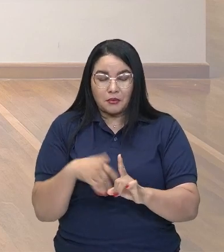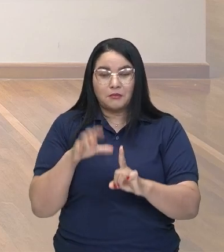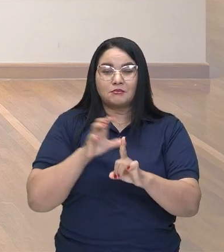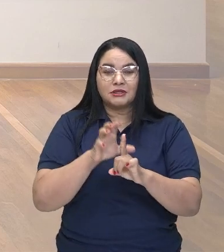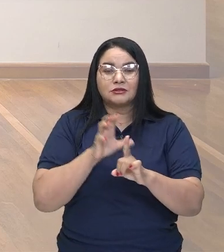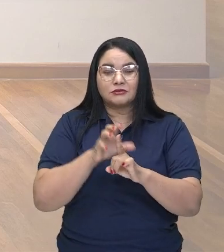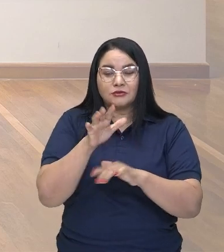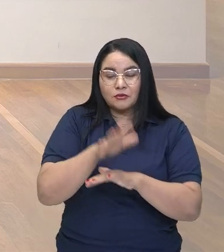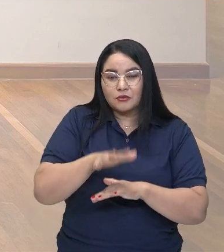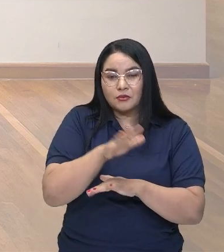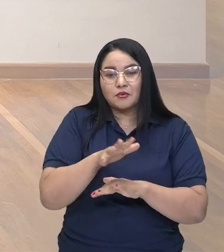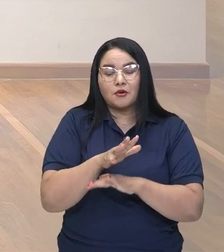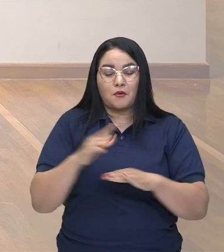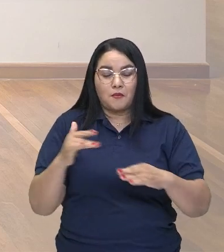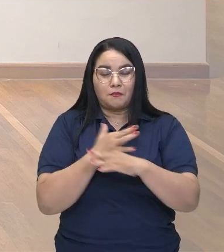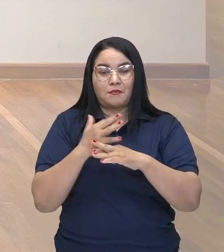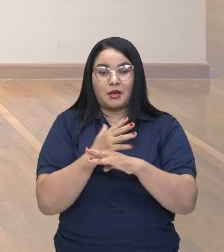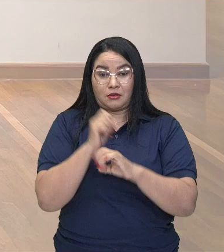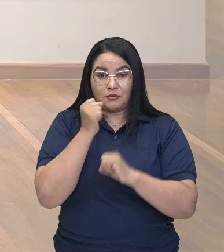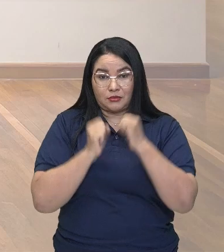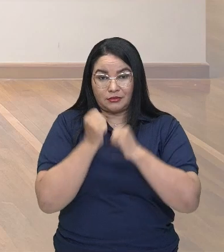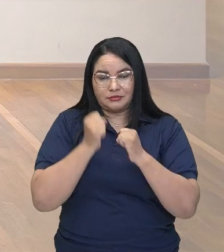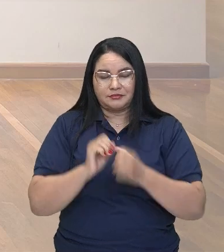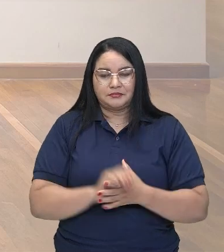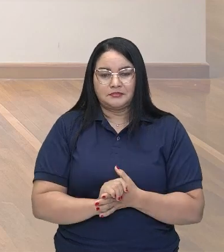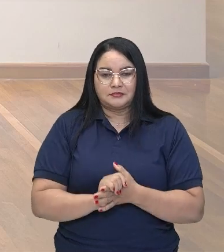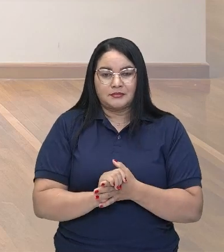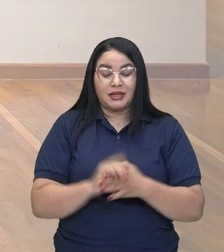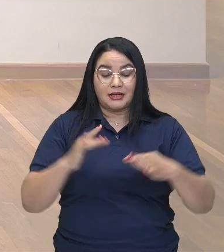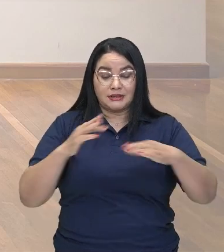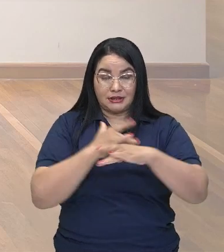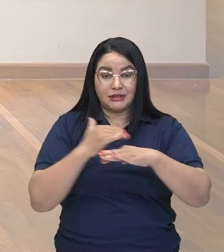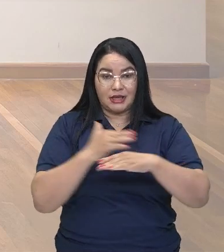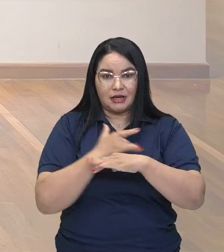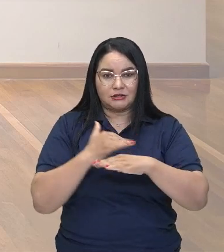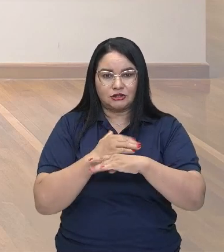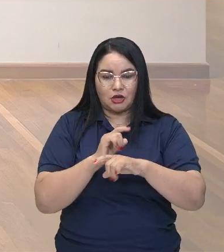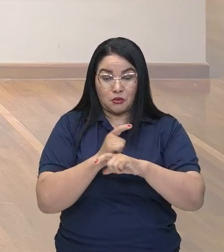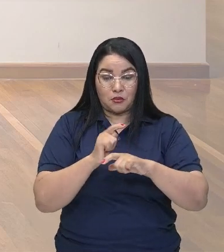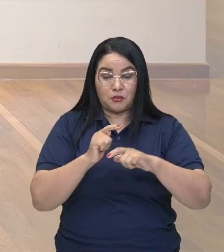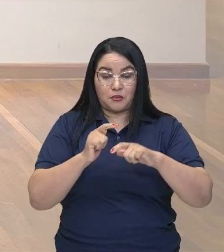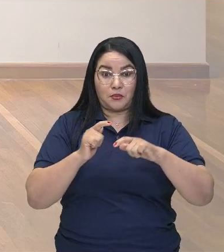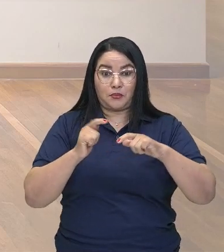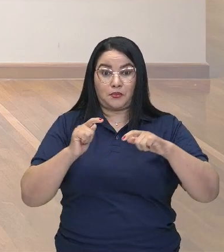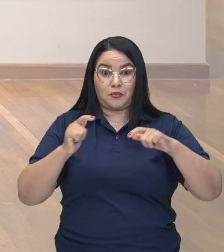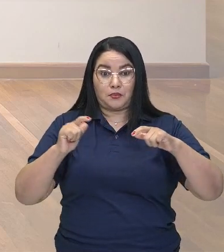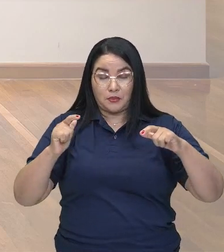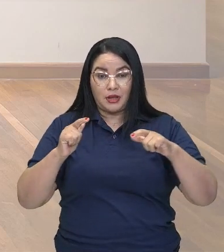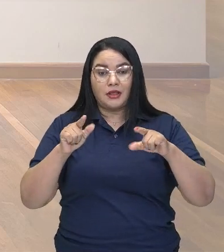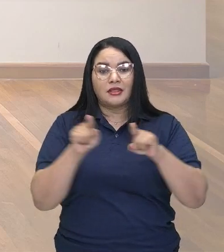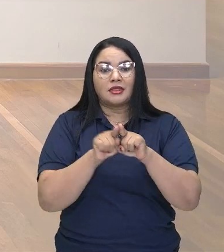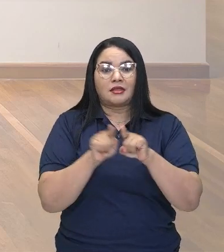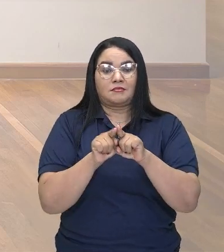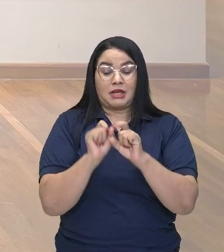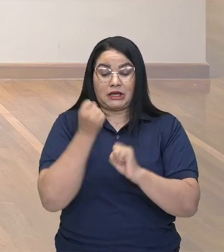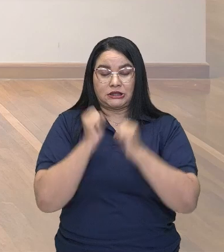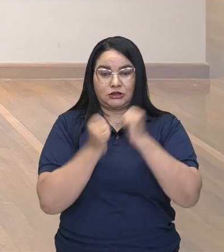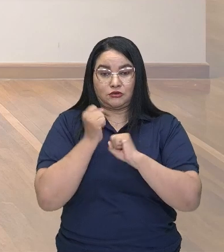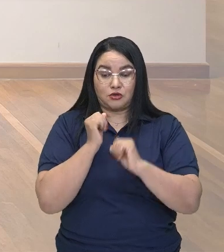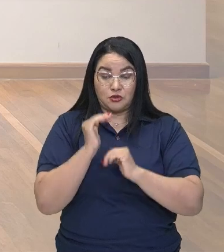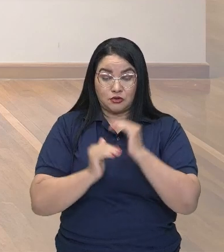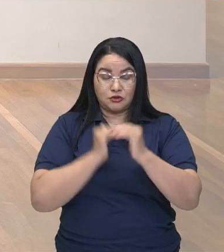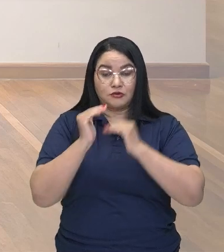como as cidades vão crescer, as indústrias vão também se desenvolver, e